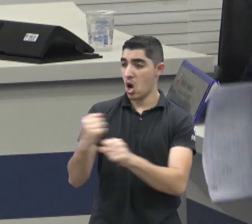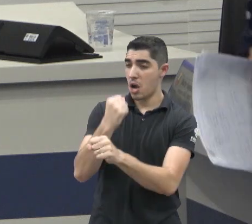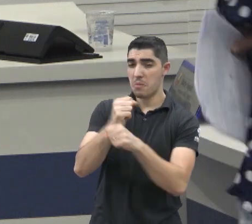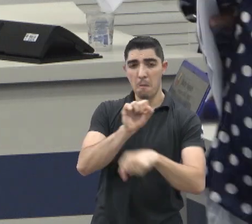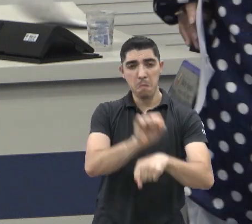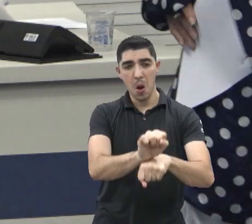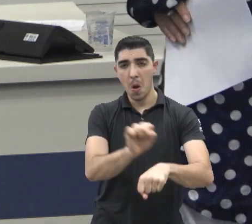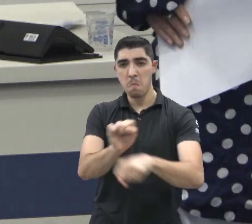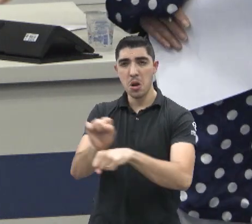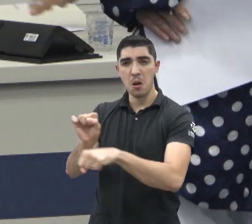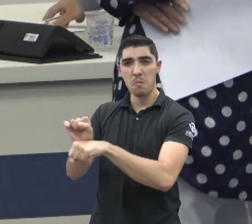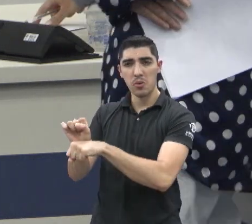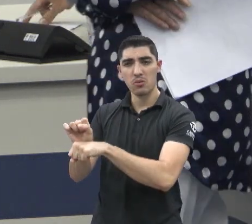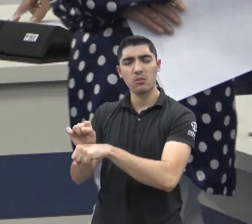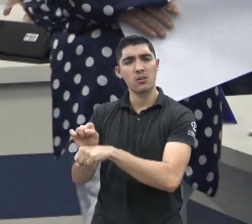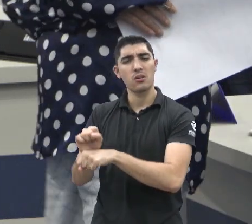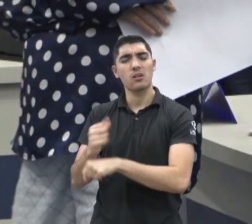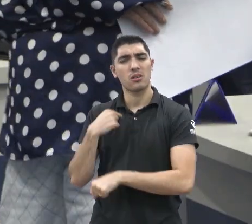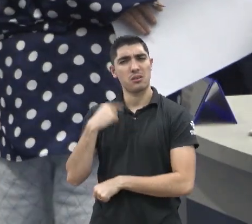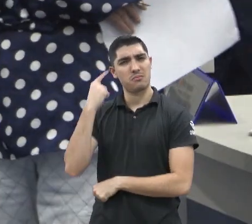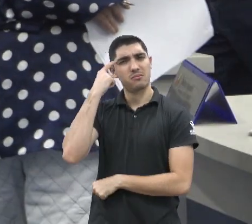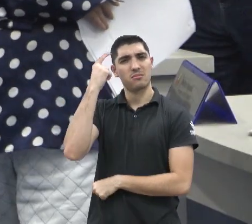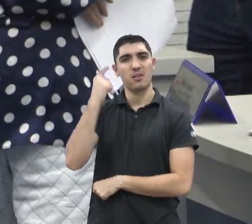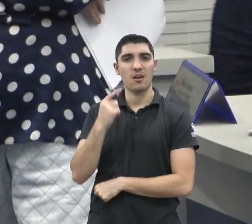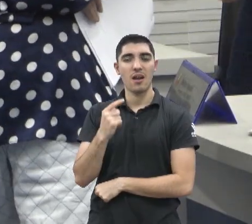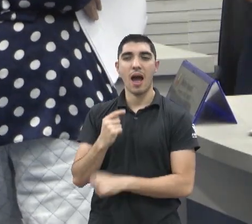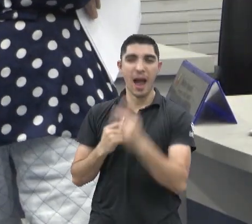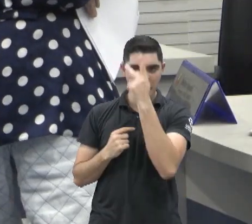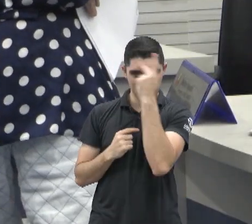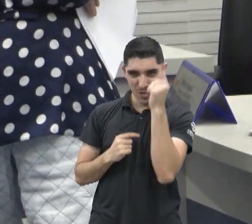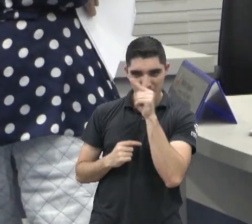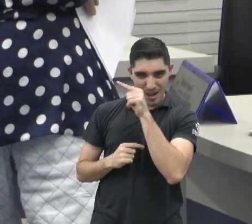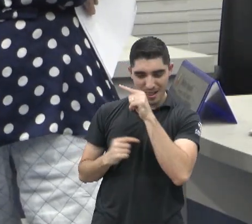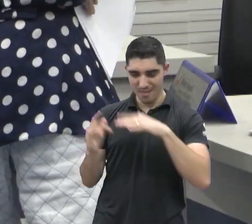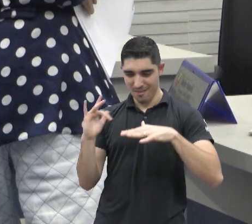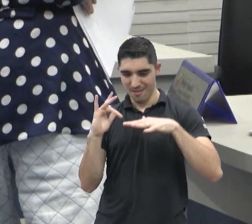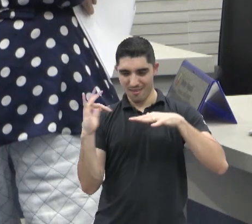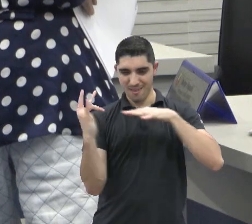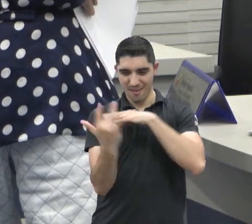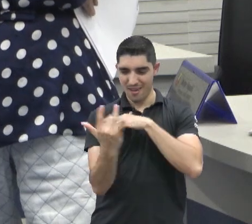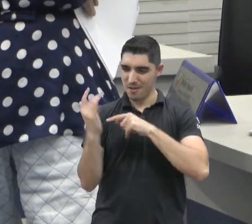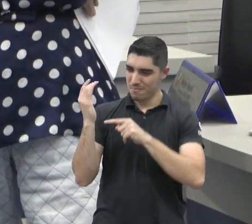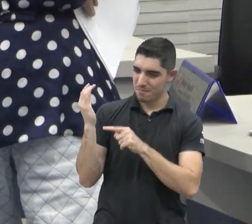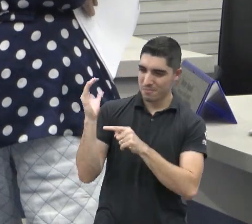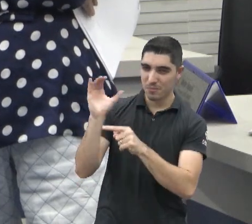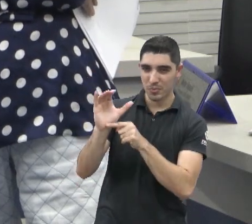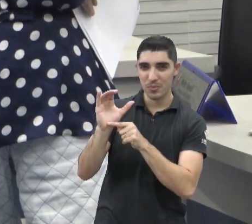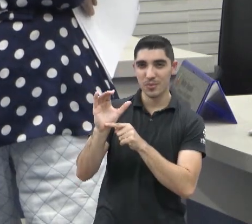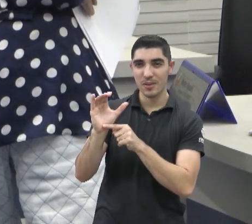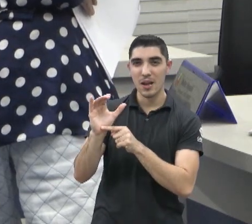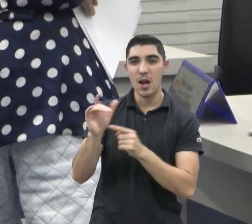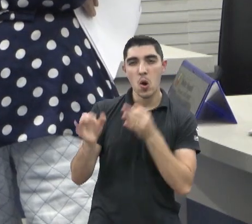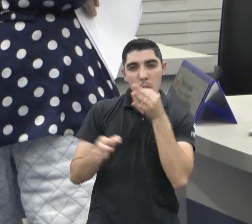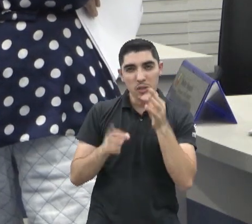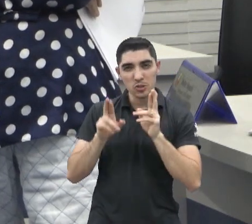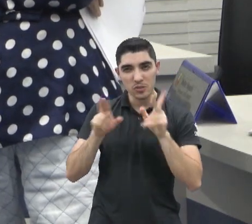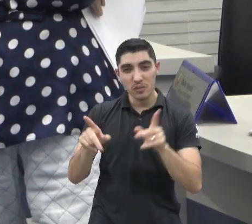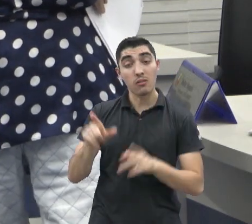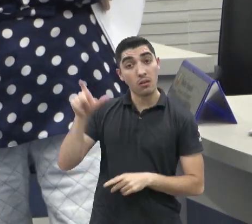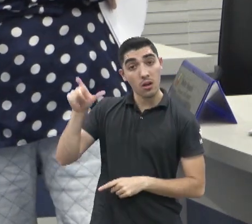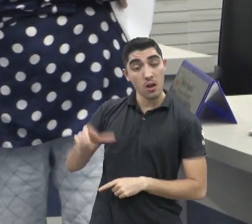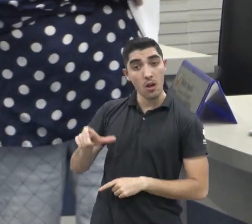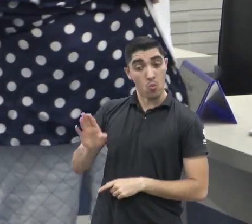seguinte, quem foi fazer um comentário na rede social e se posicionar contra? O candidato Wilson